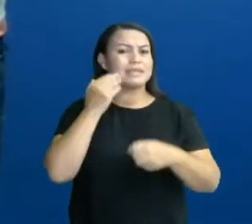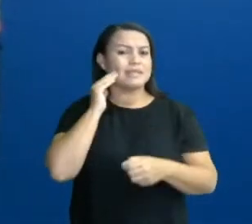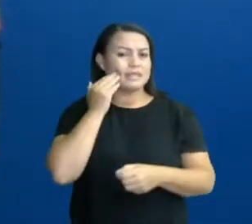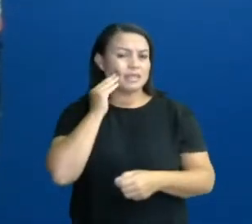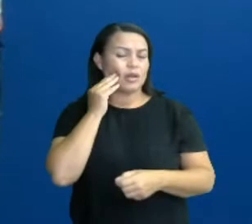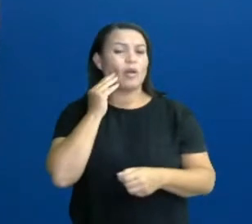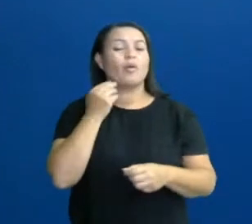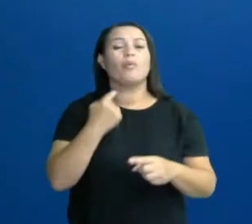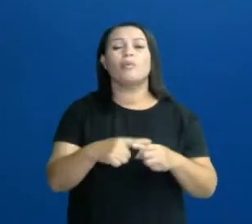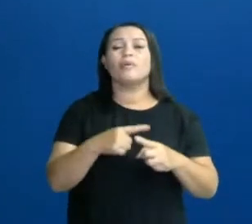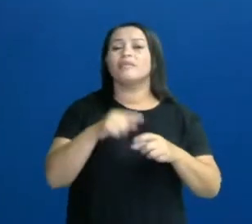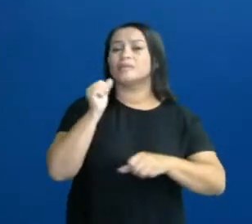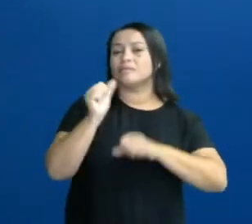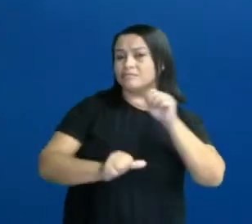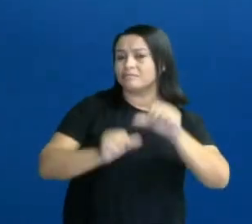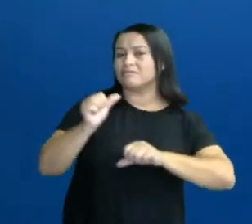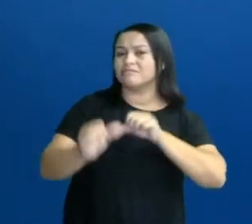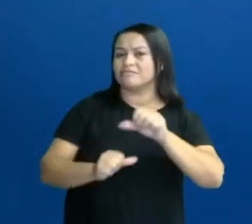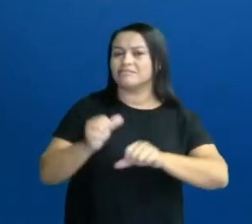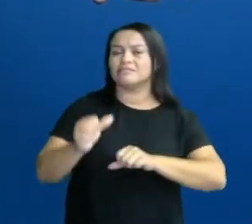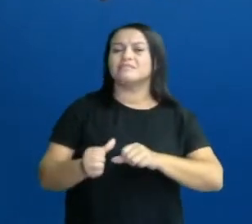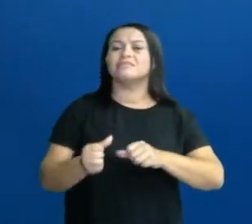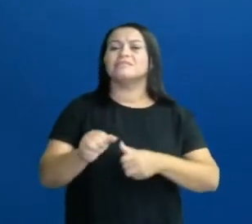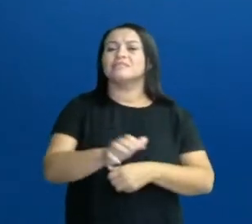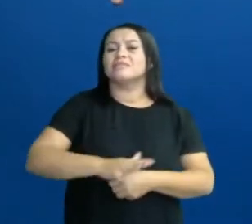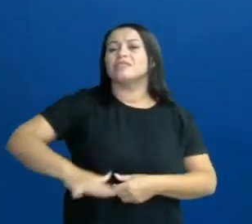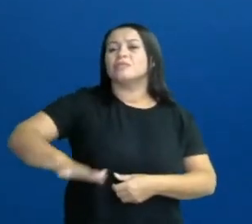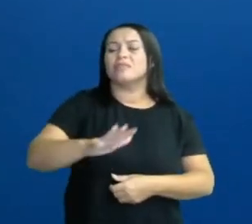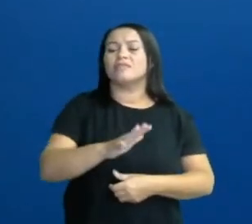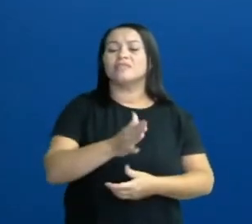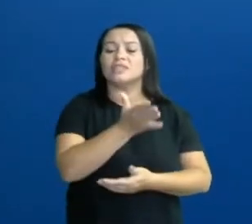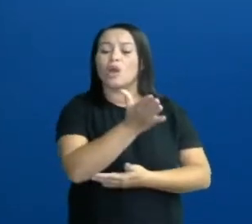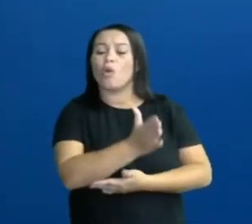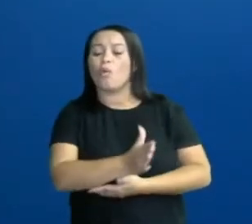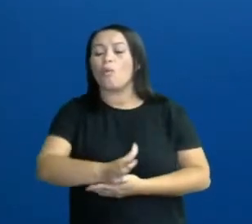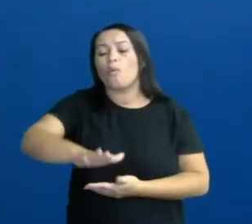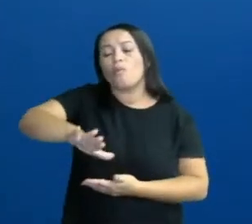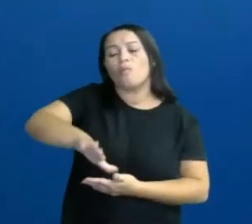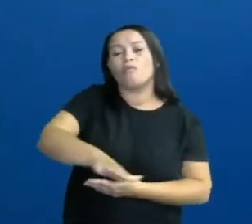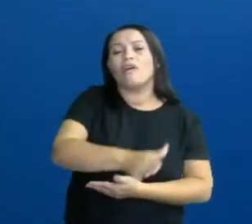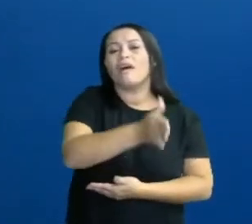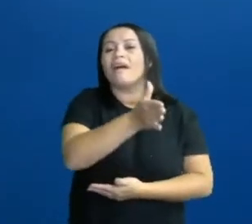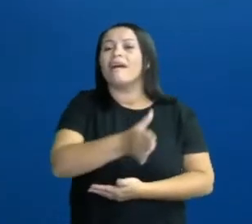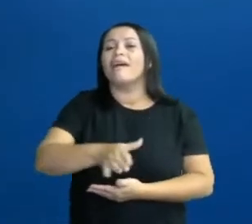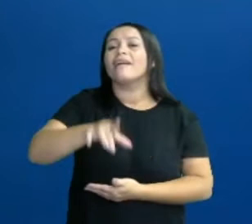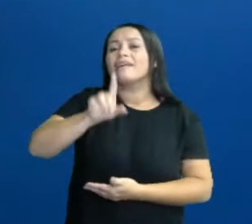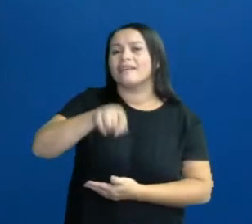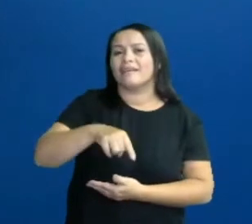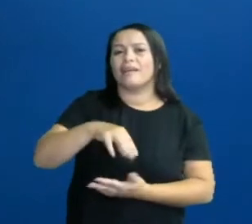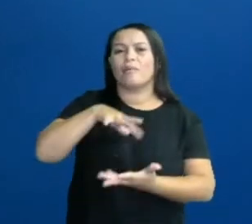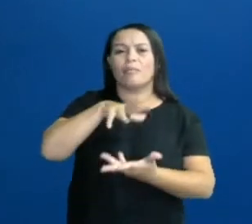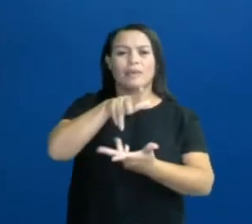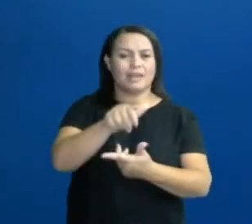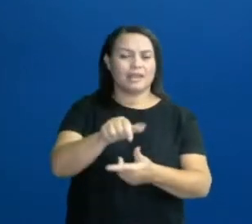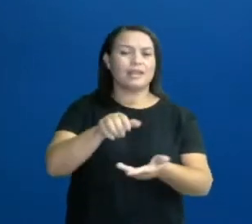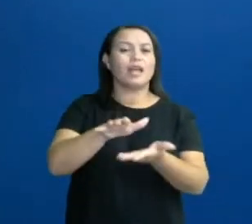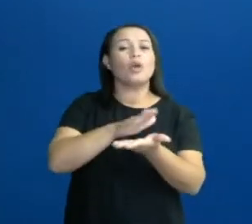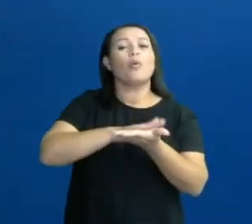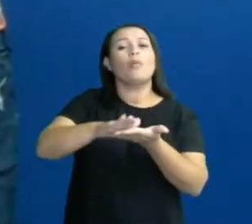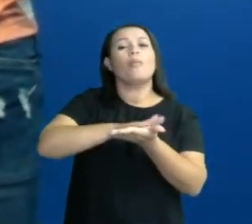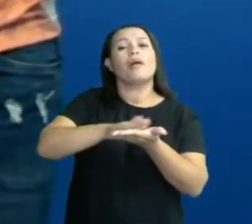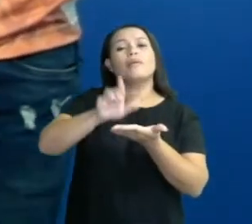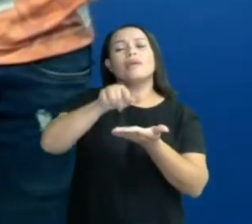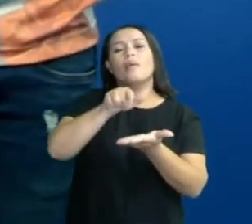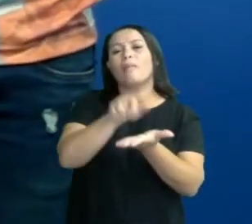gente tem essa transposição das informações de uma superfície curva, né, que é o planeta Terra, para o plano, que é o mapa, tá